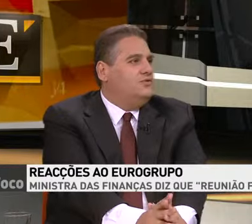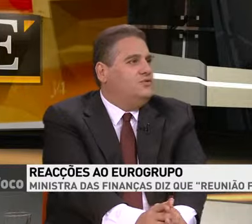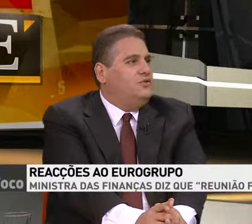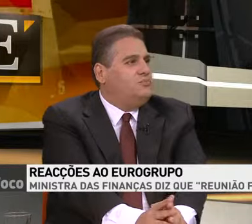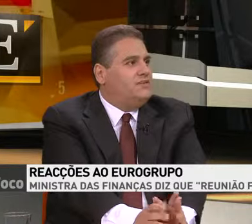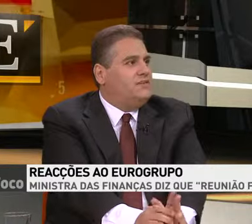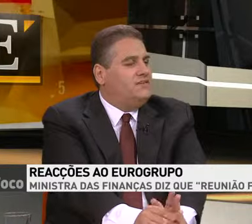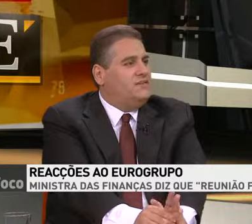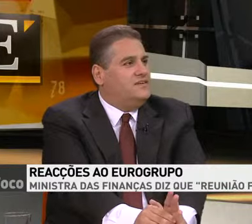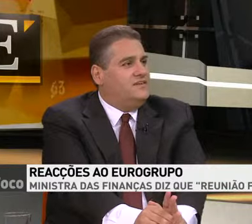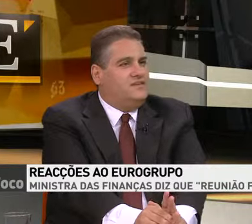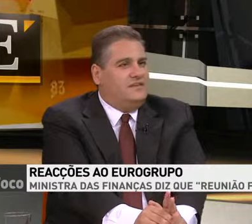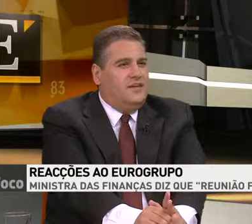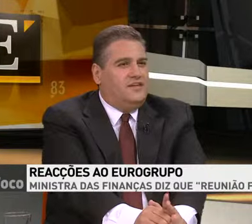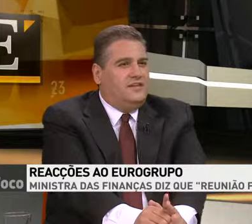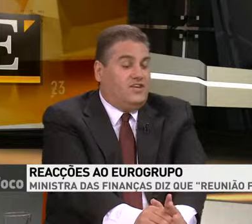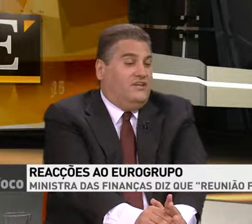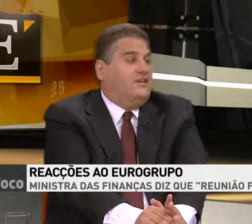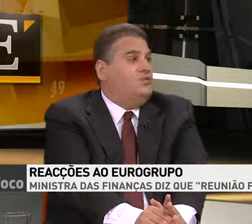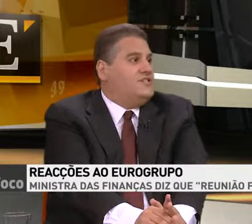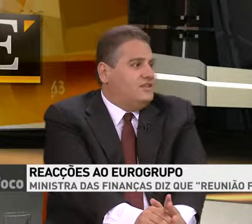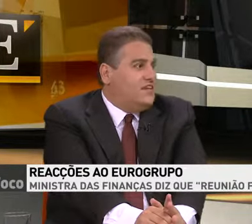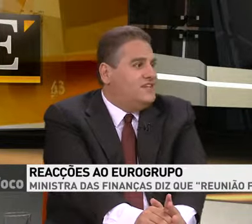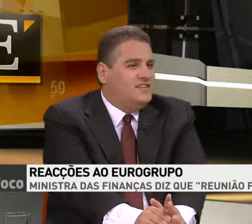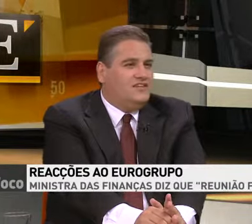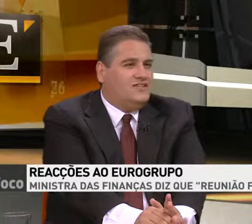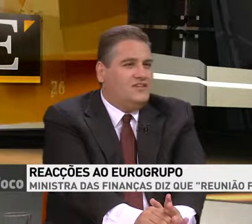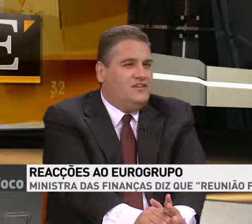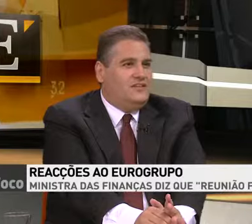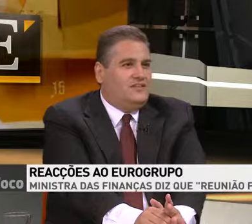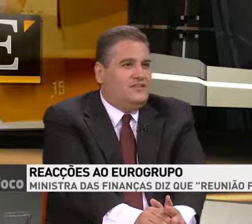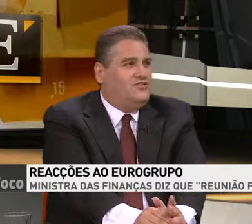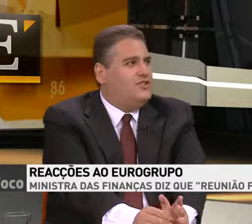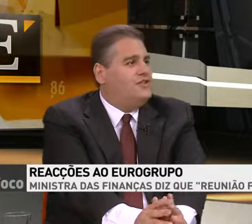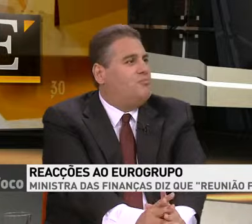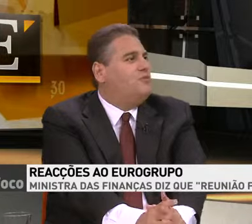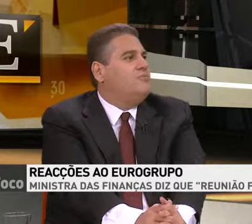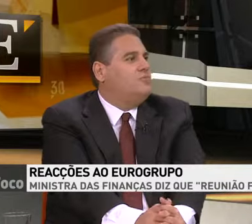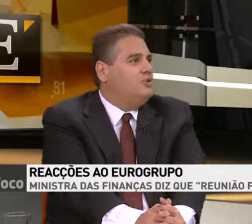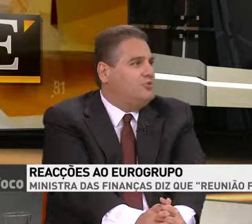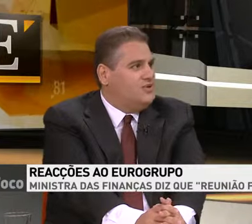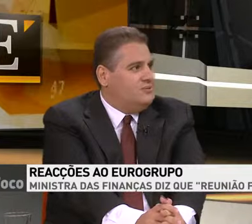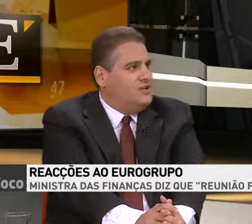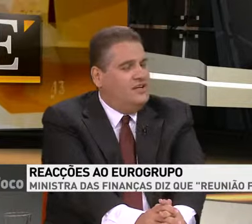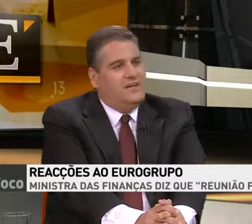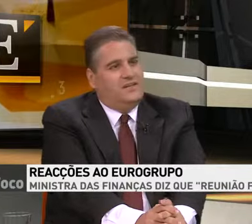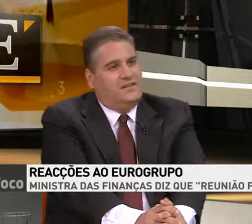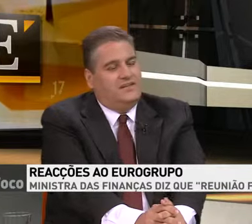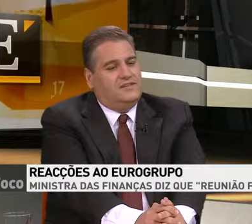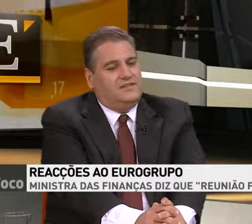ficou muito patente nas candidaturas autárquicas e na lista ao Parlamento Europeu, por